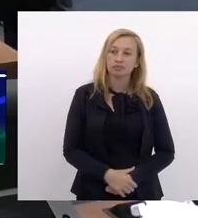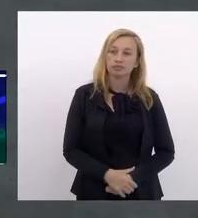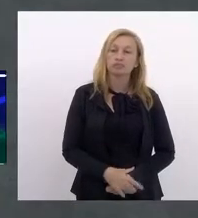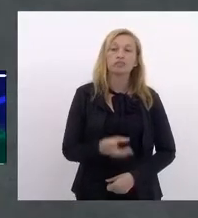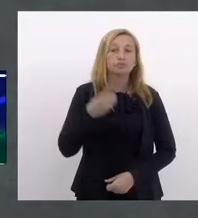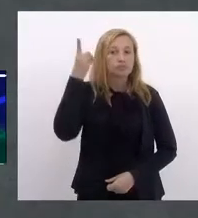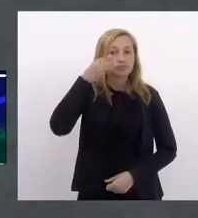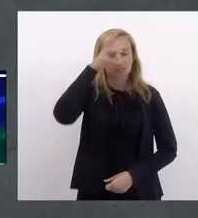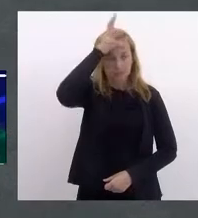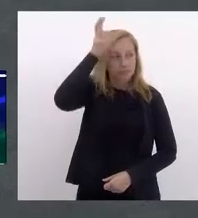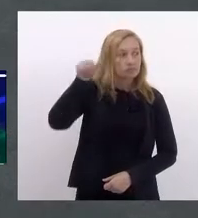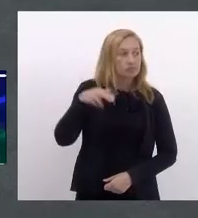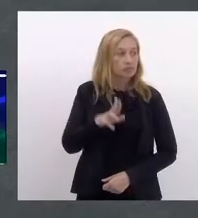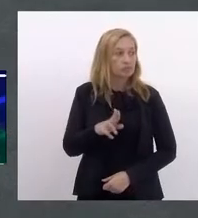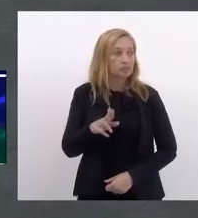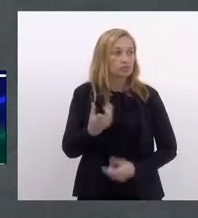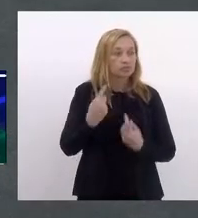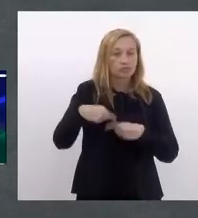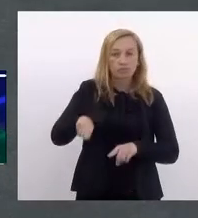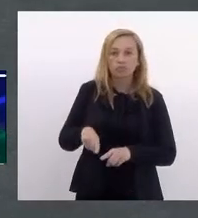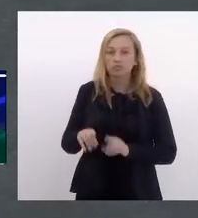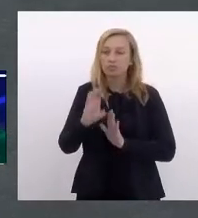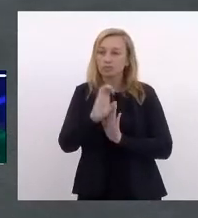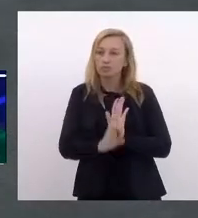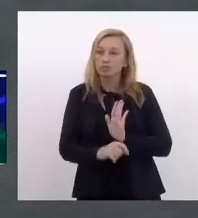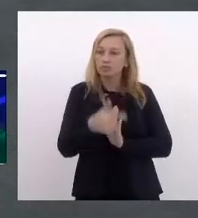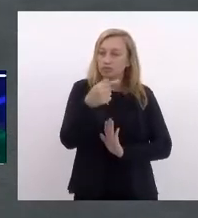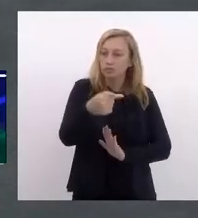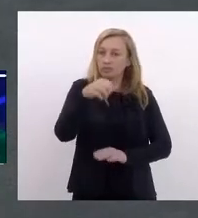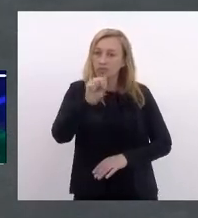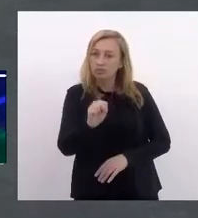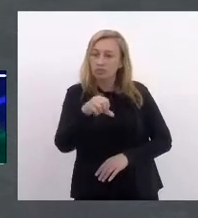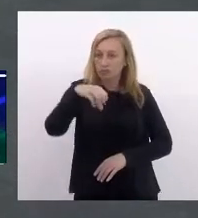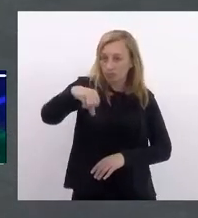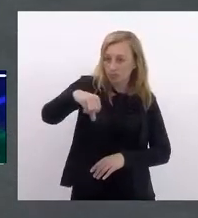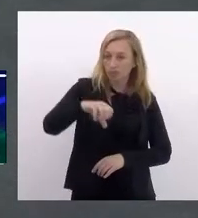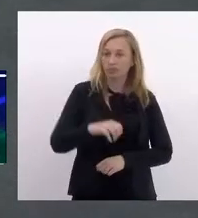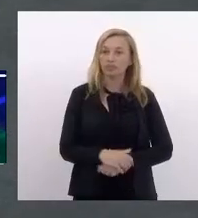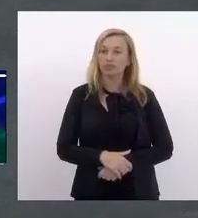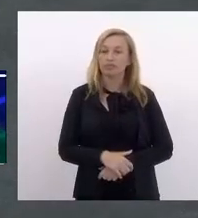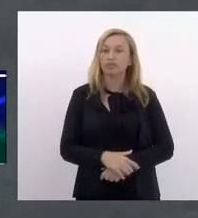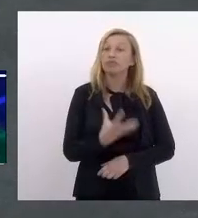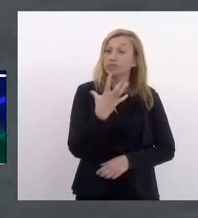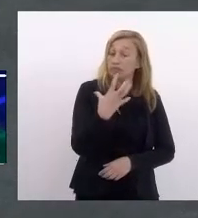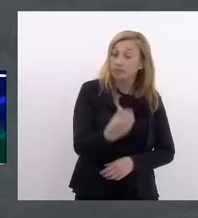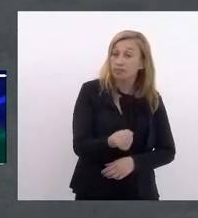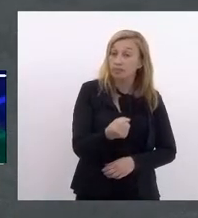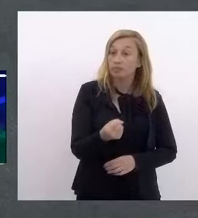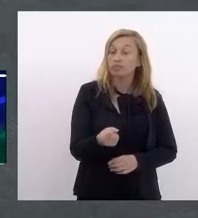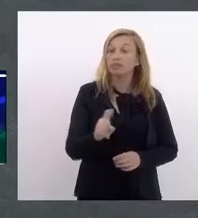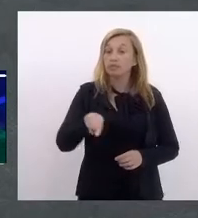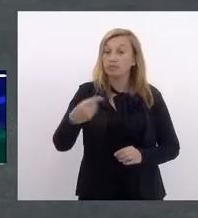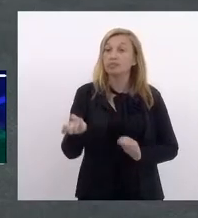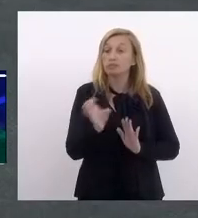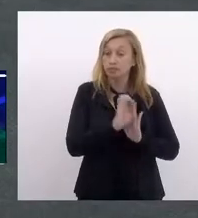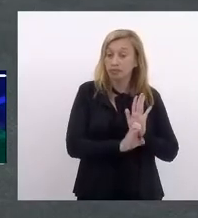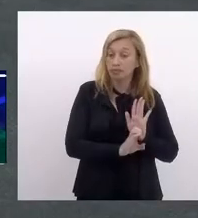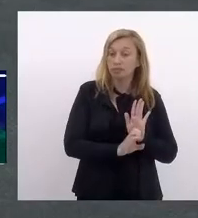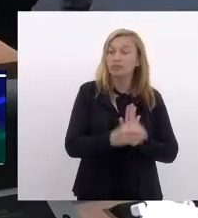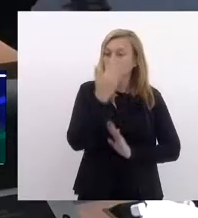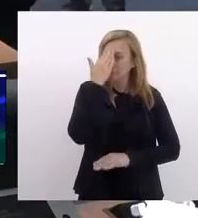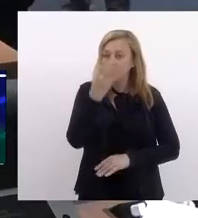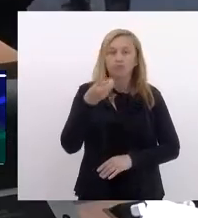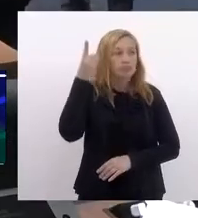Deputada Tia Ju, o parecer é contrário às emendas 7, 8 e 9 e favorável às demais emendas.